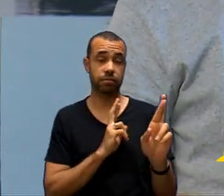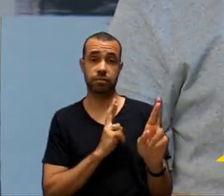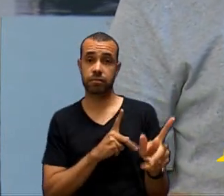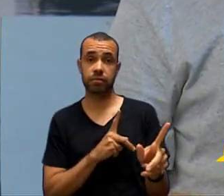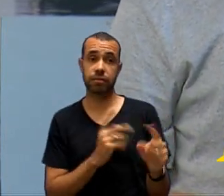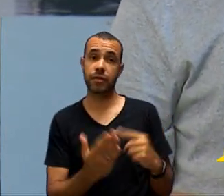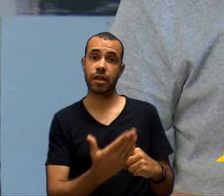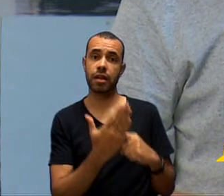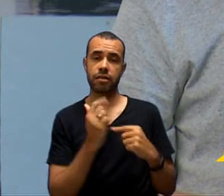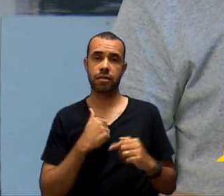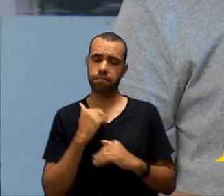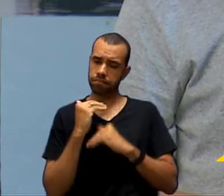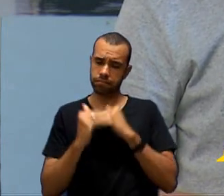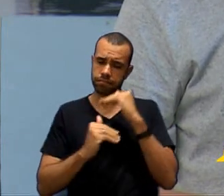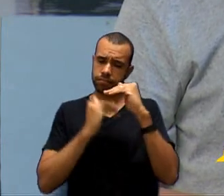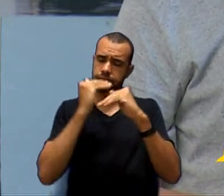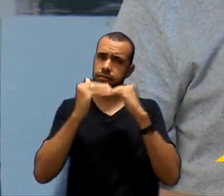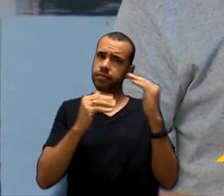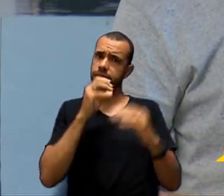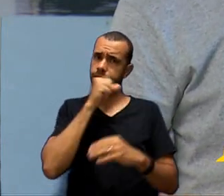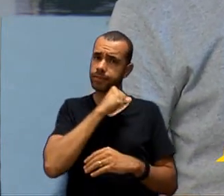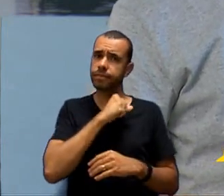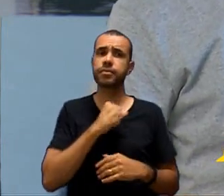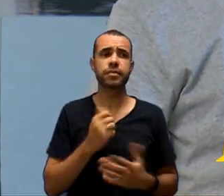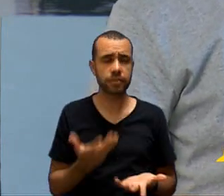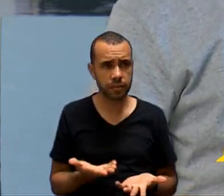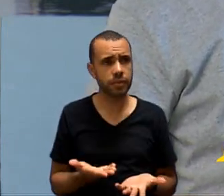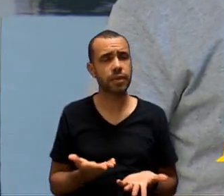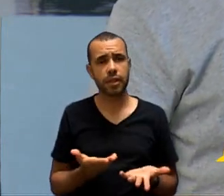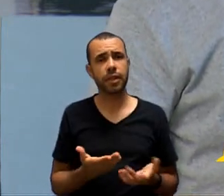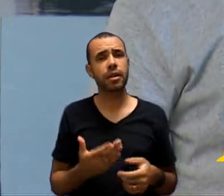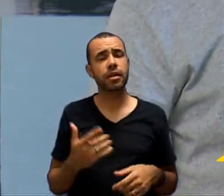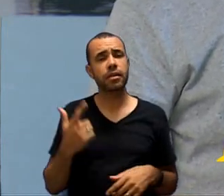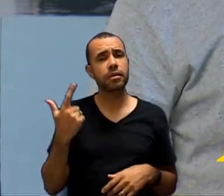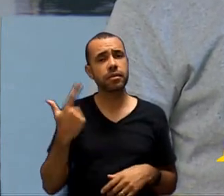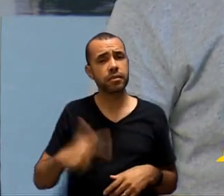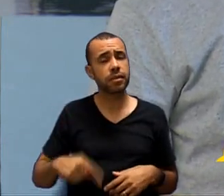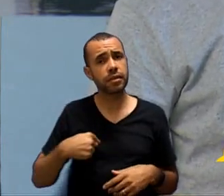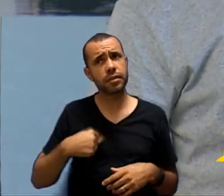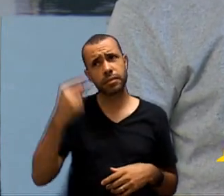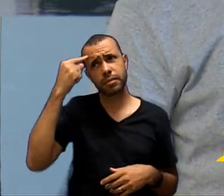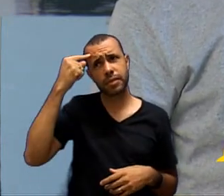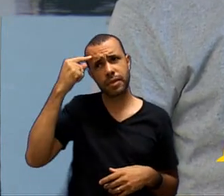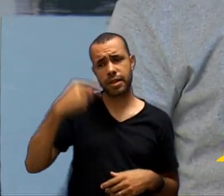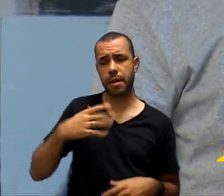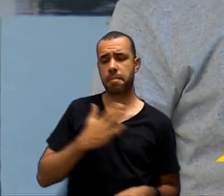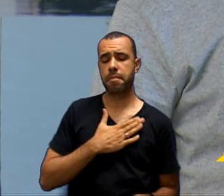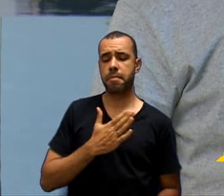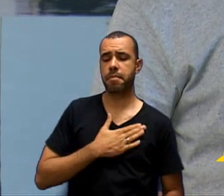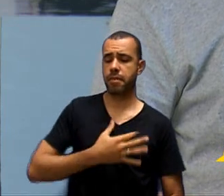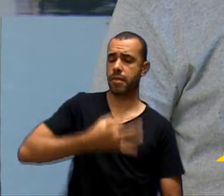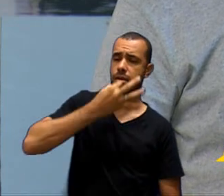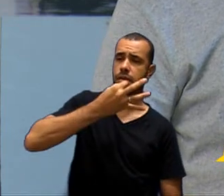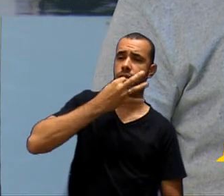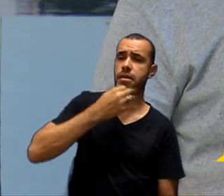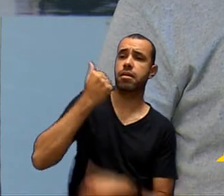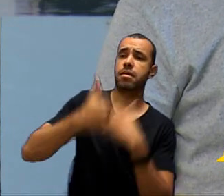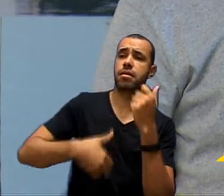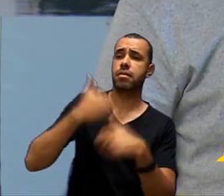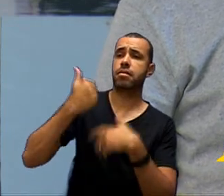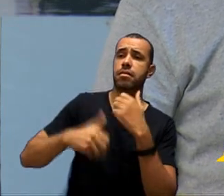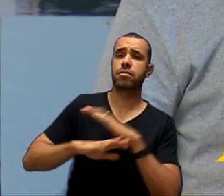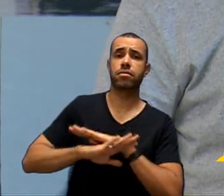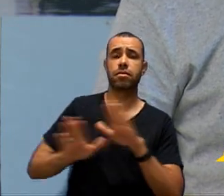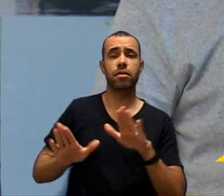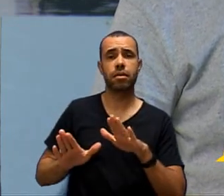amadurecer bastante, pois eu sempre achei que eu ia ter só minha opinião, só que eu aprendi